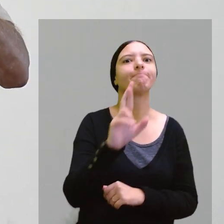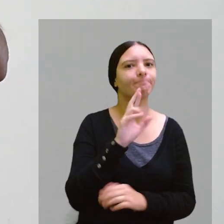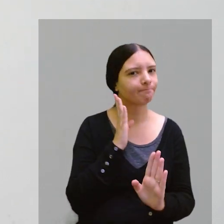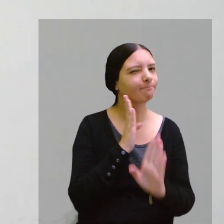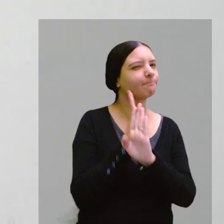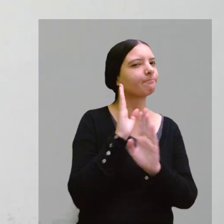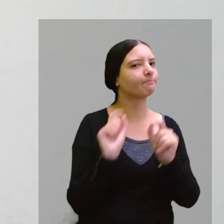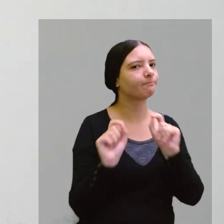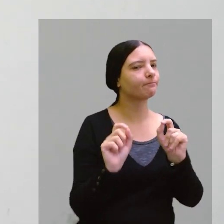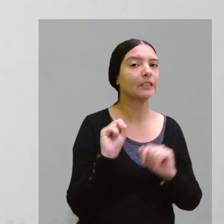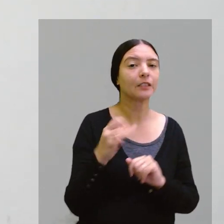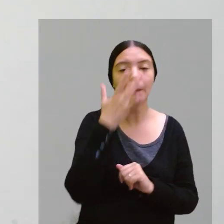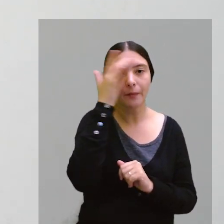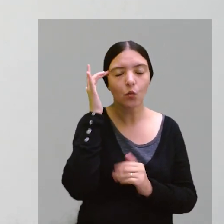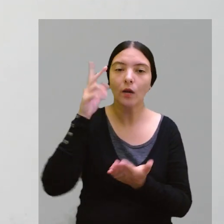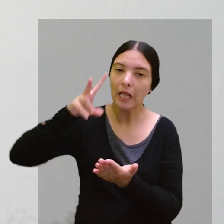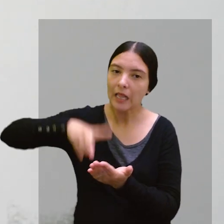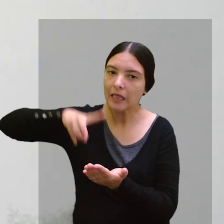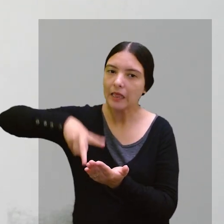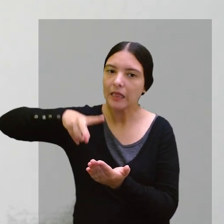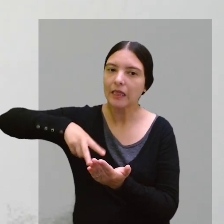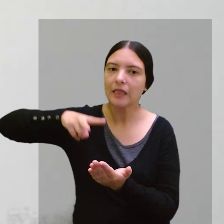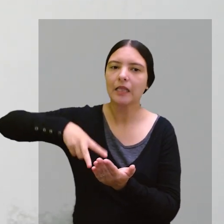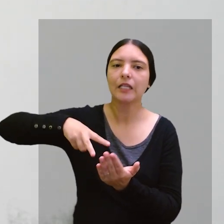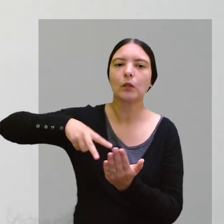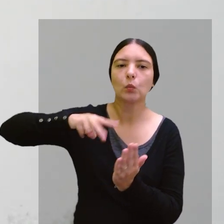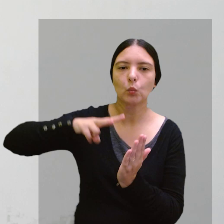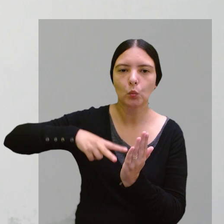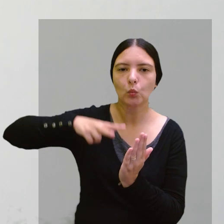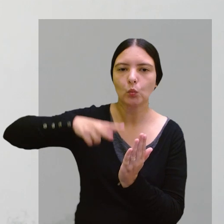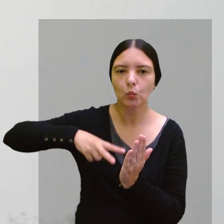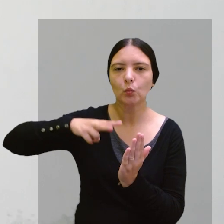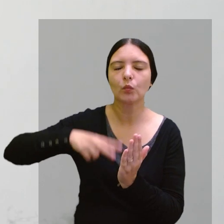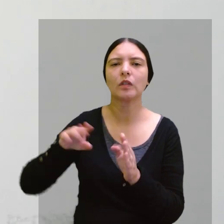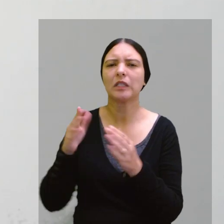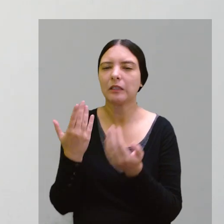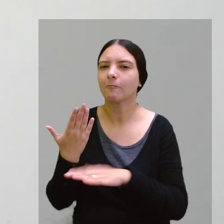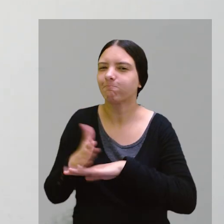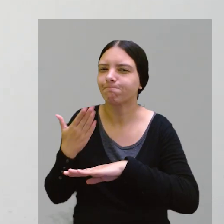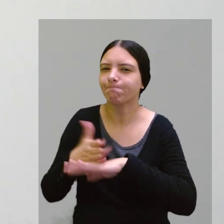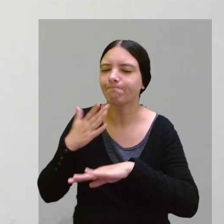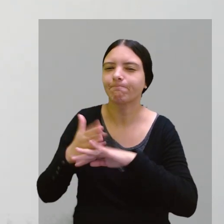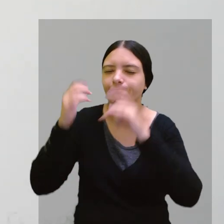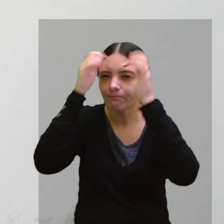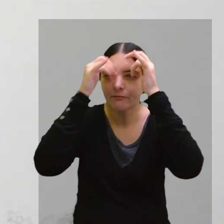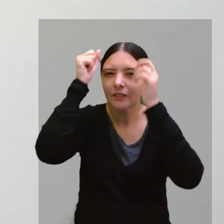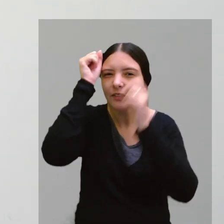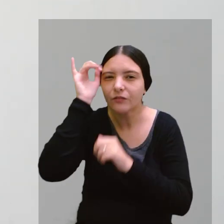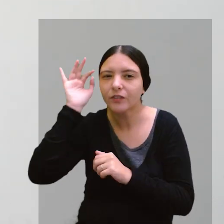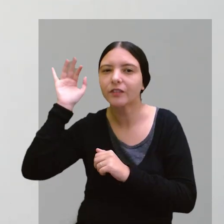que aquelas que liam, as freiras que liam, aquelas que exercitavam a